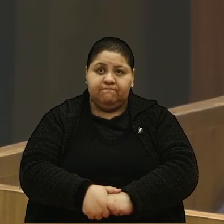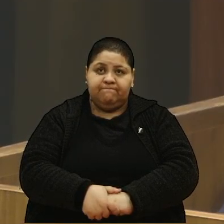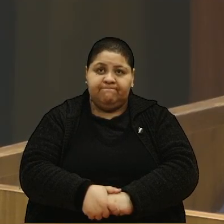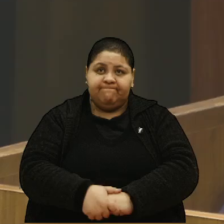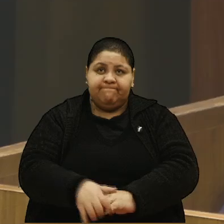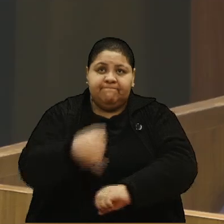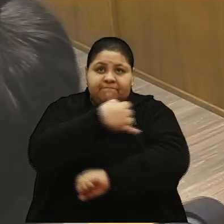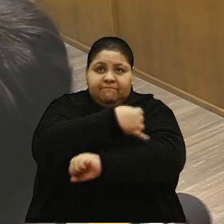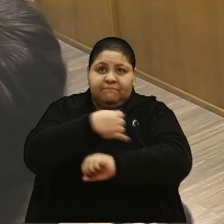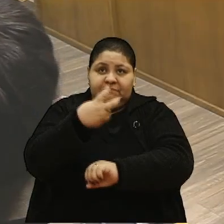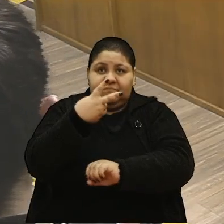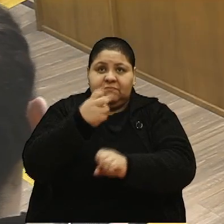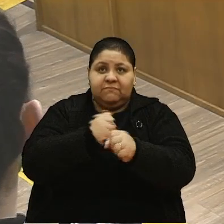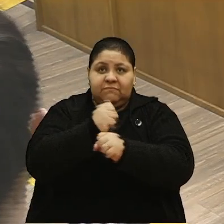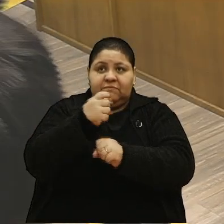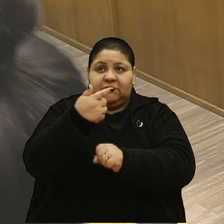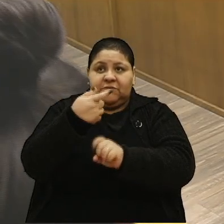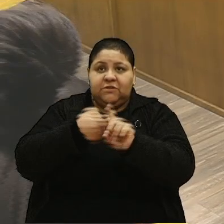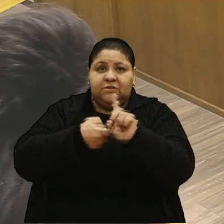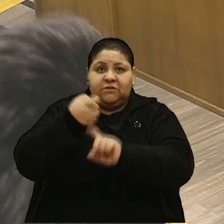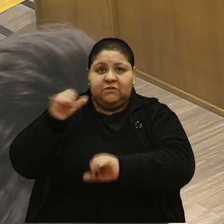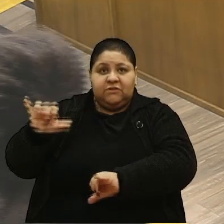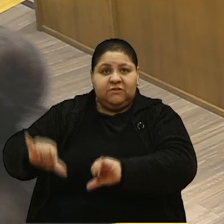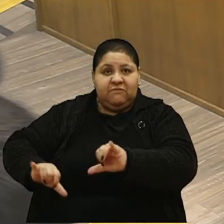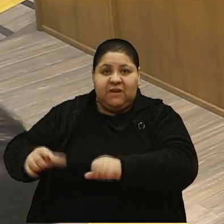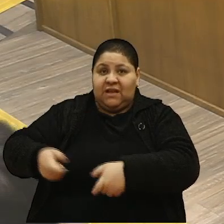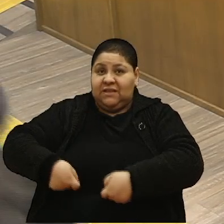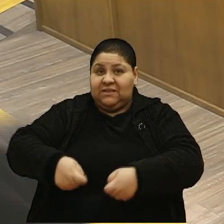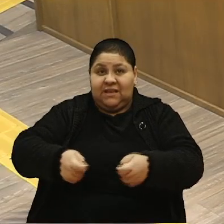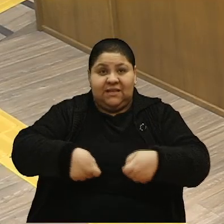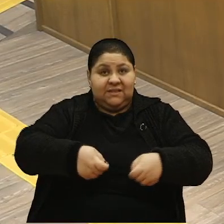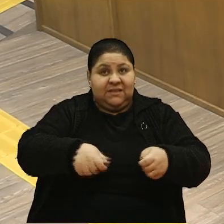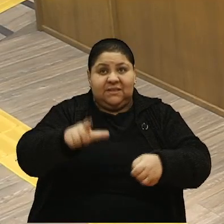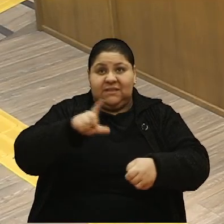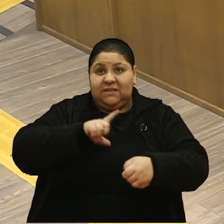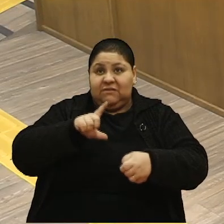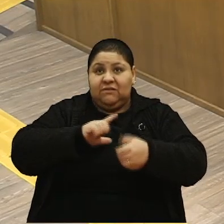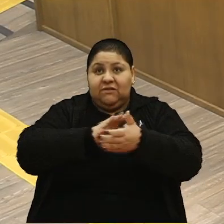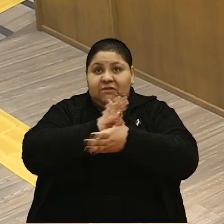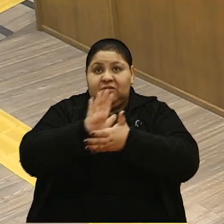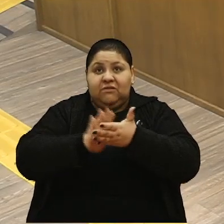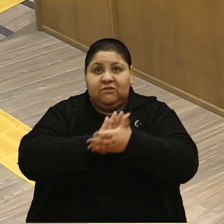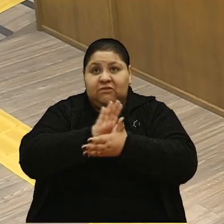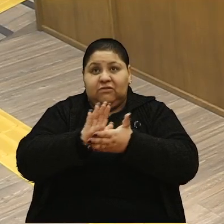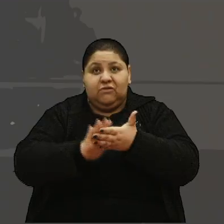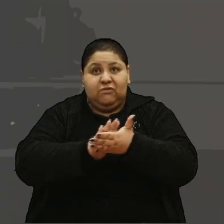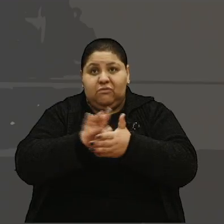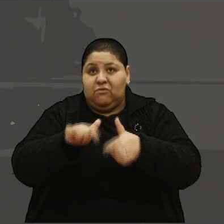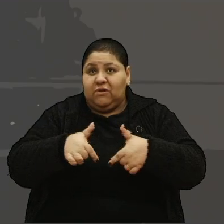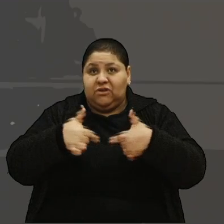Passei 2 anos e 7 meses de sofrimento, gastei o que eu não tinha, por algo que eu não devia.